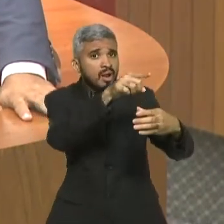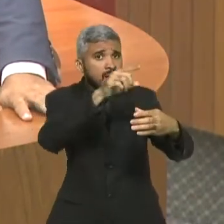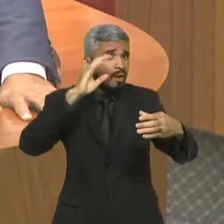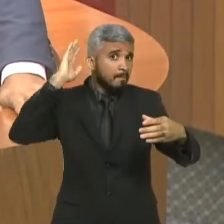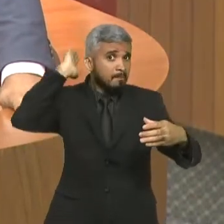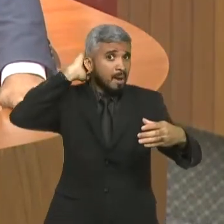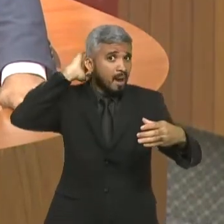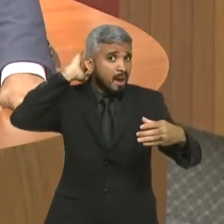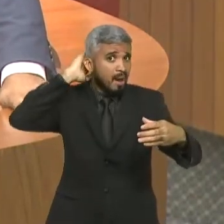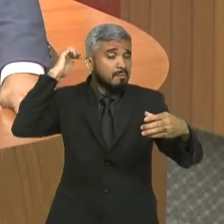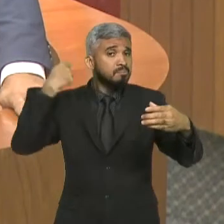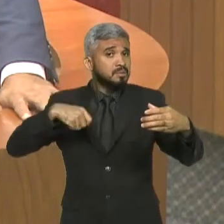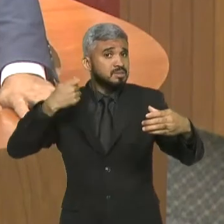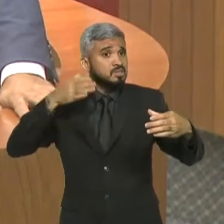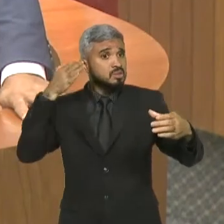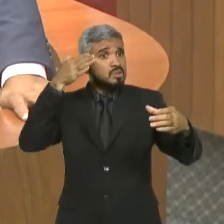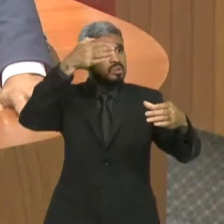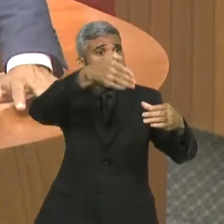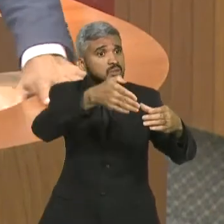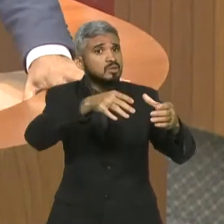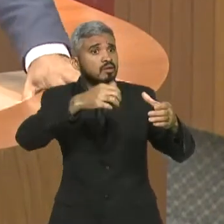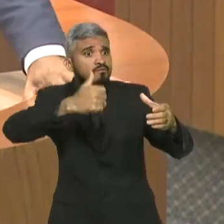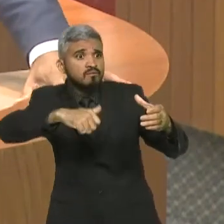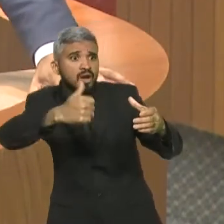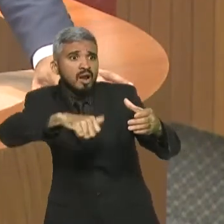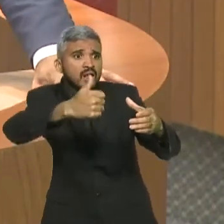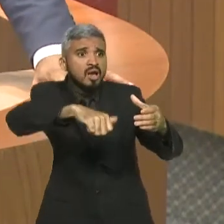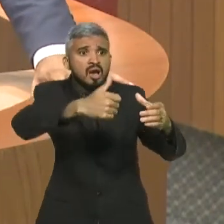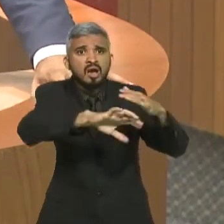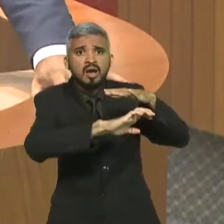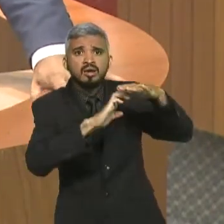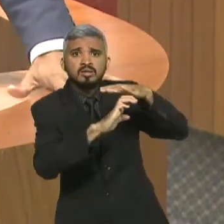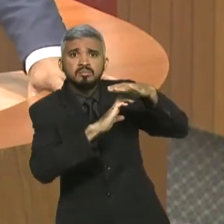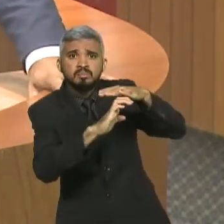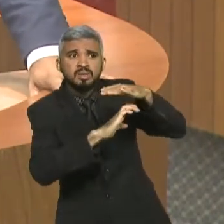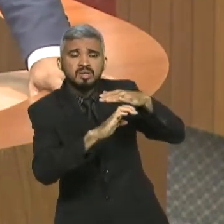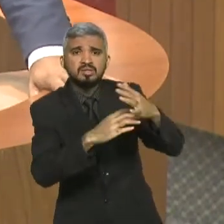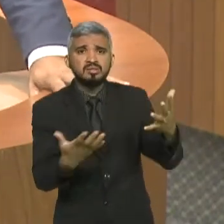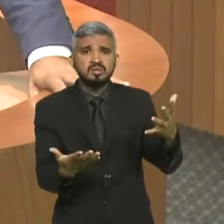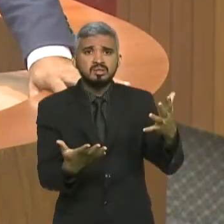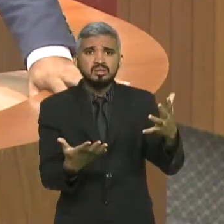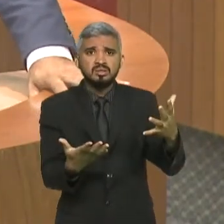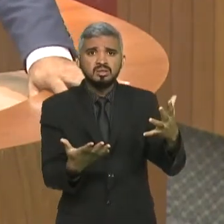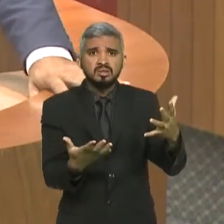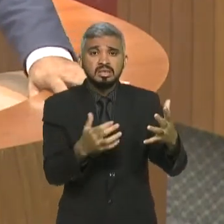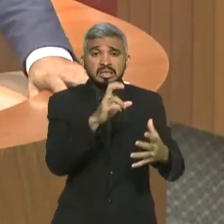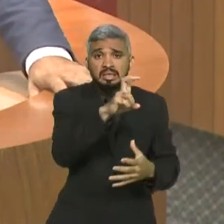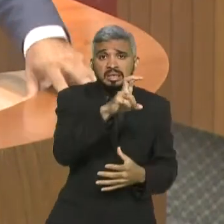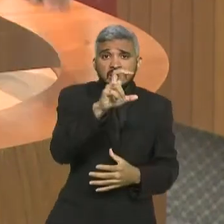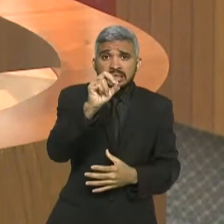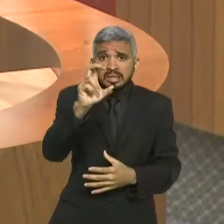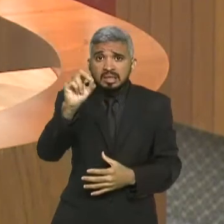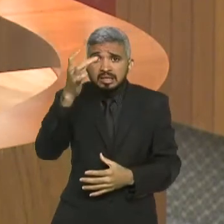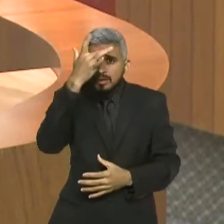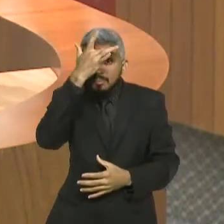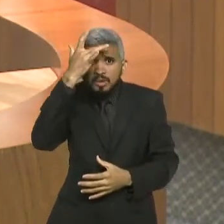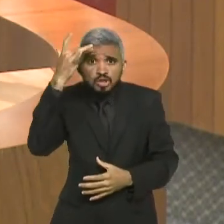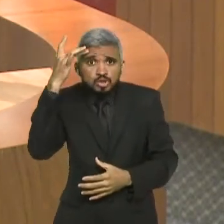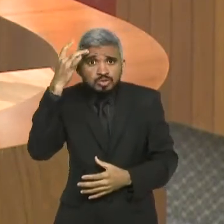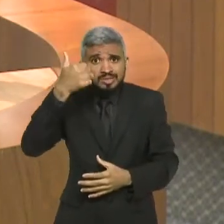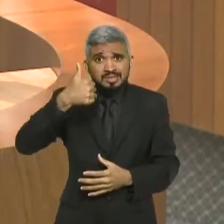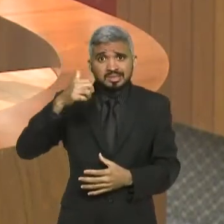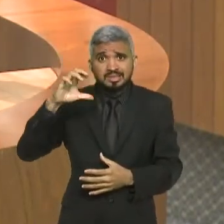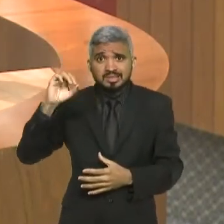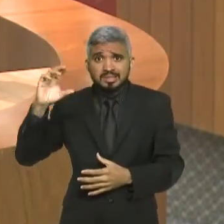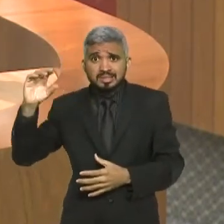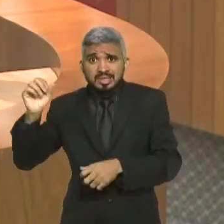tem que ir lá no Pará fiscalizar. É um transporte para mais de 500 pessoas, para mais de 100 carros, e a empresa que ganhou